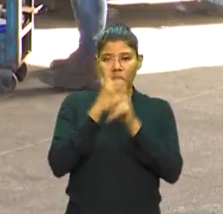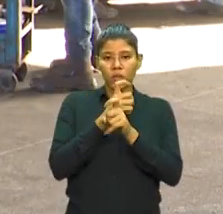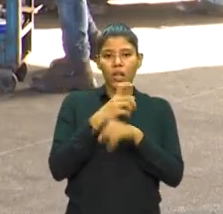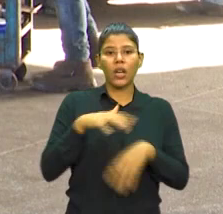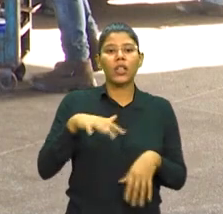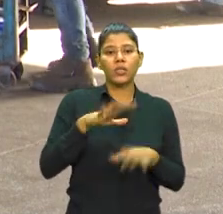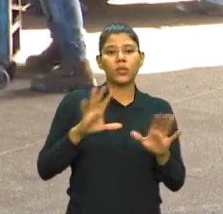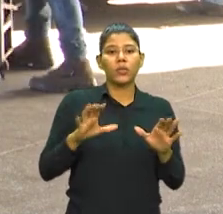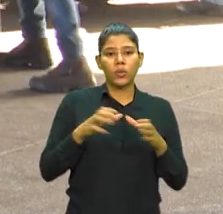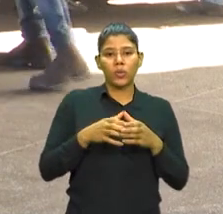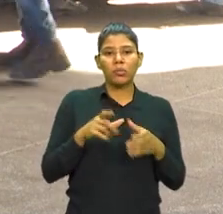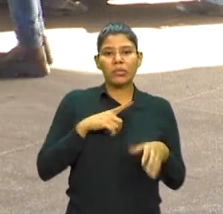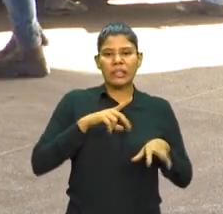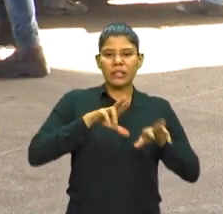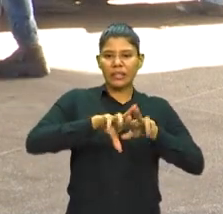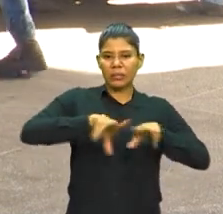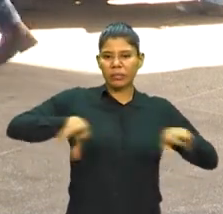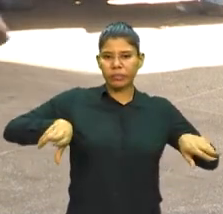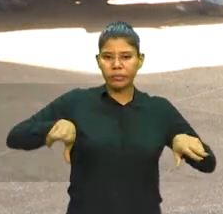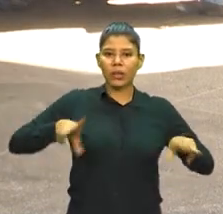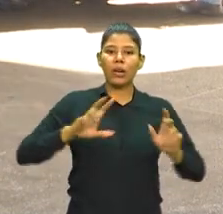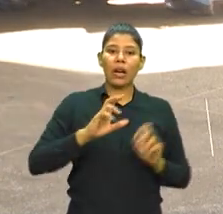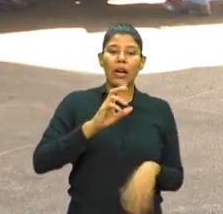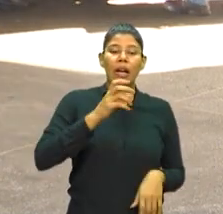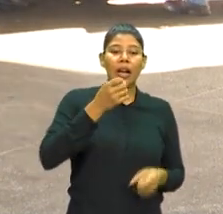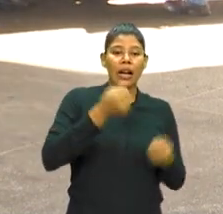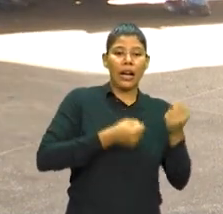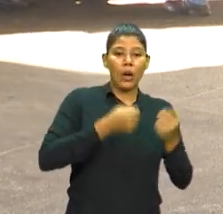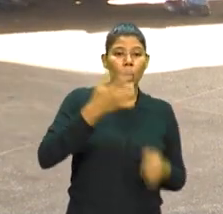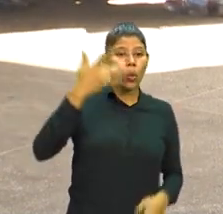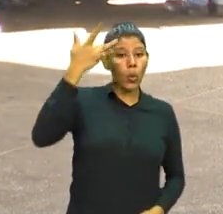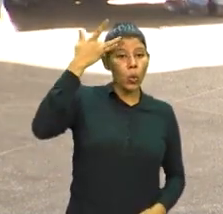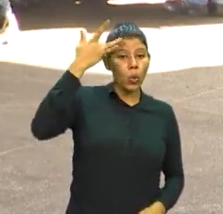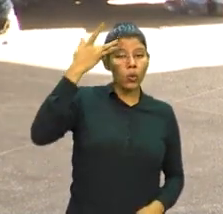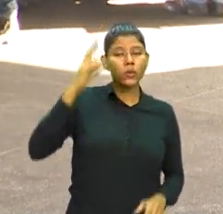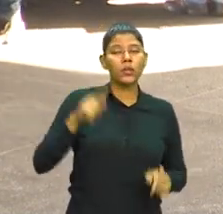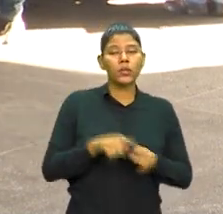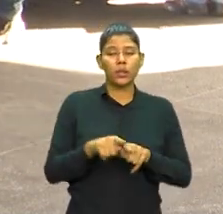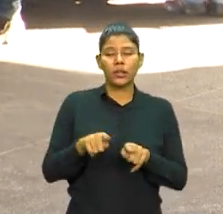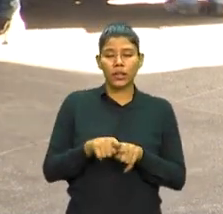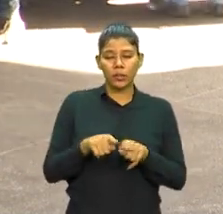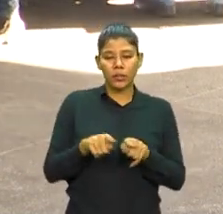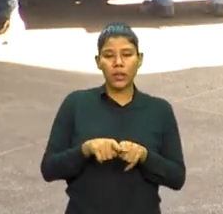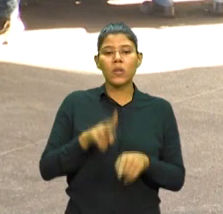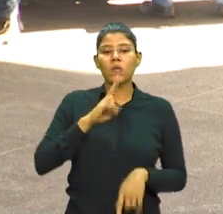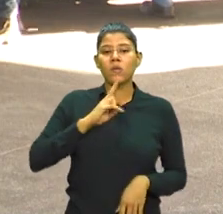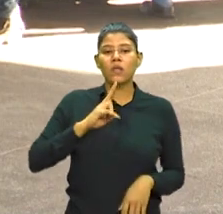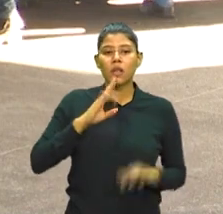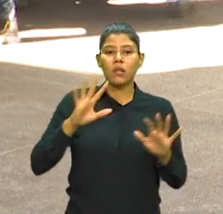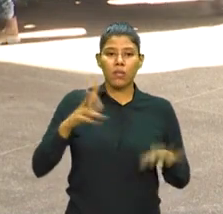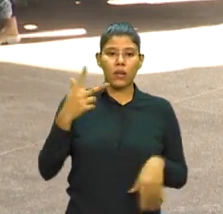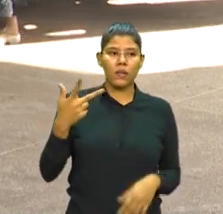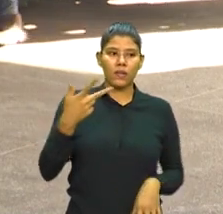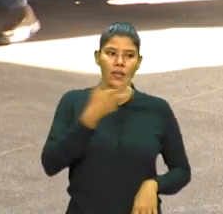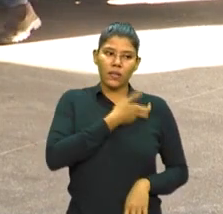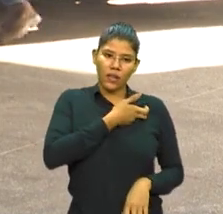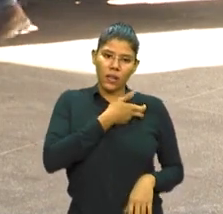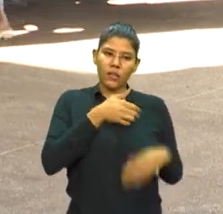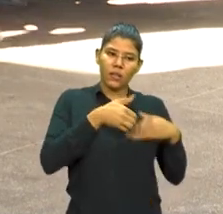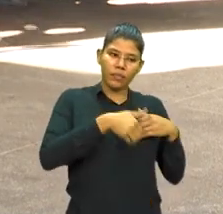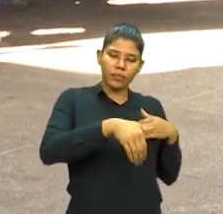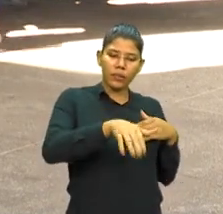sido variadas tanto para carros novos como seminovos mas com a vacinação em curso e a reabertura Econômica a